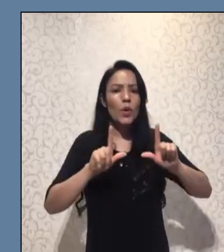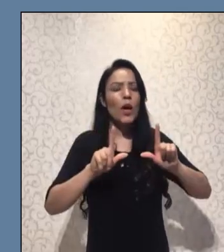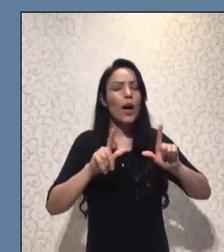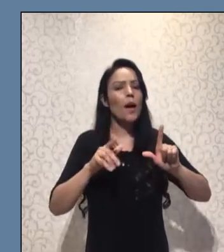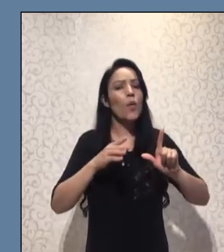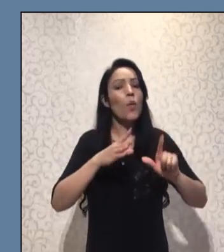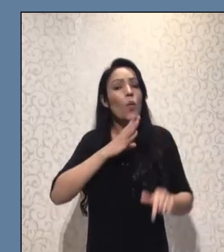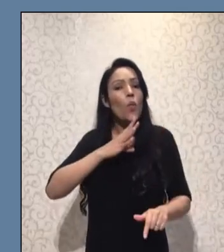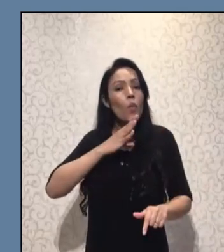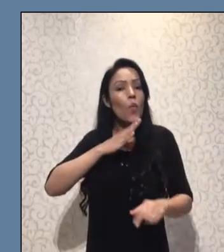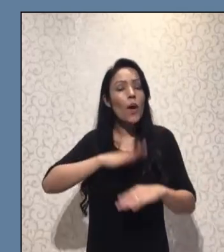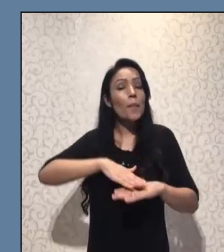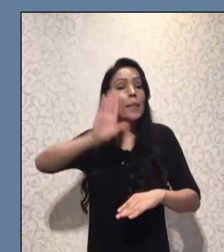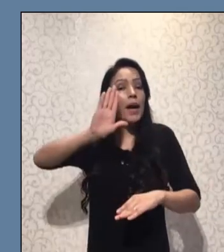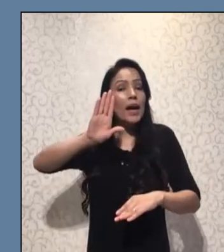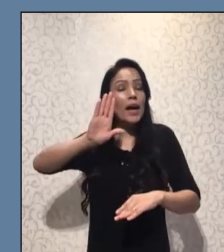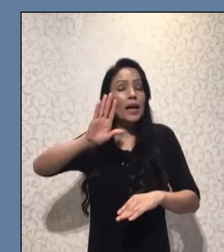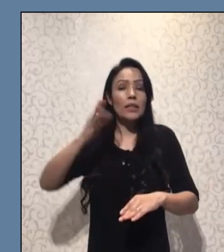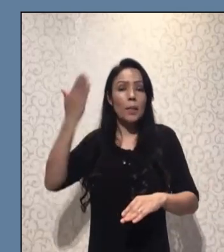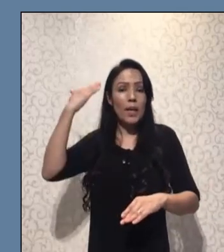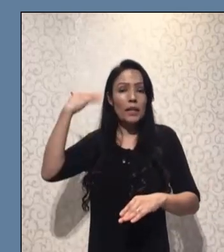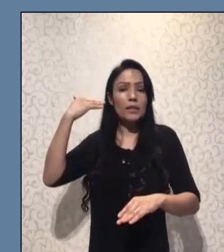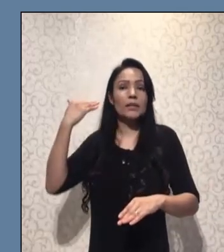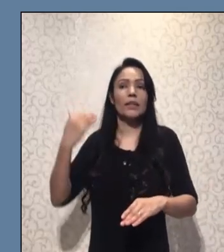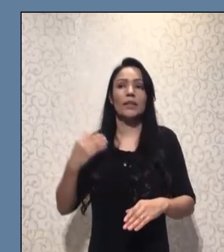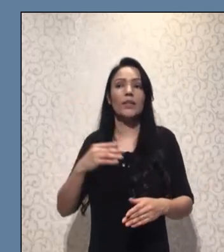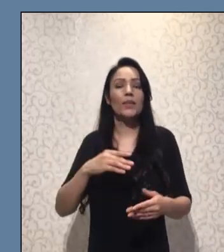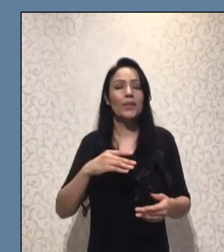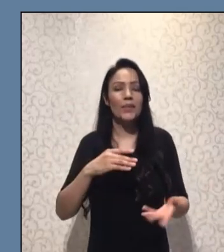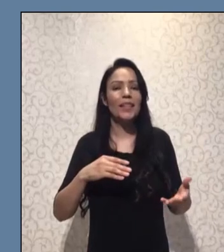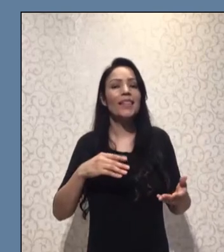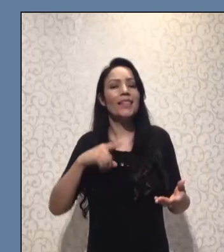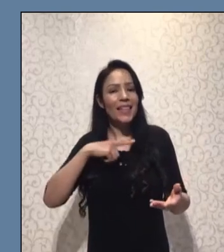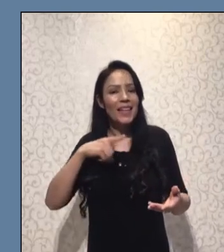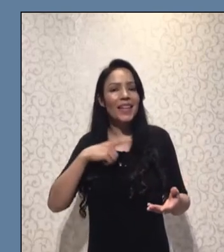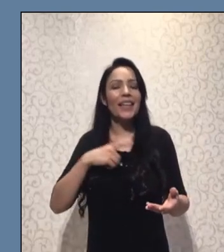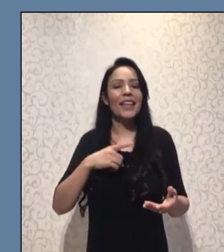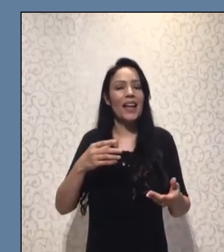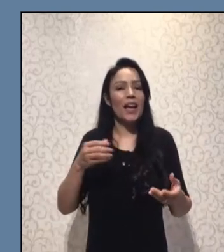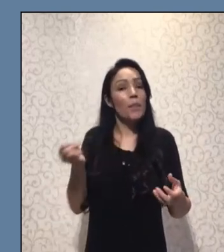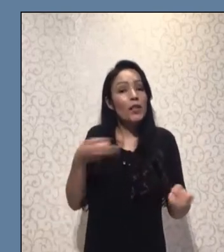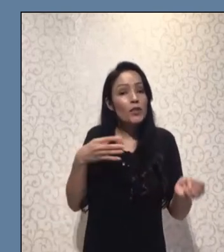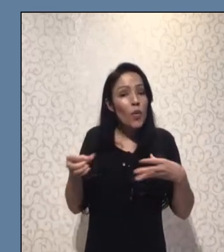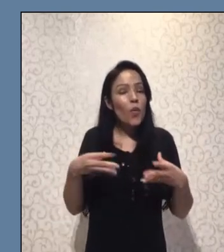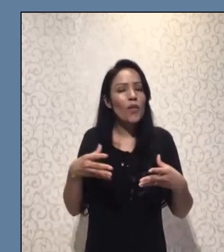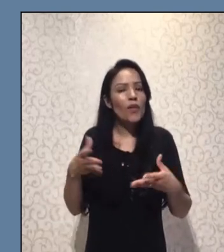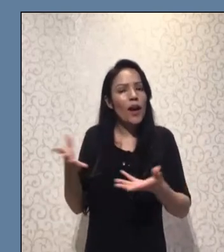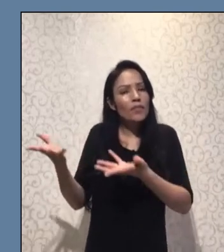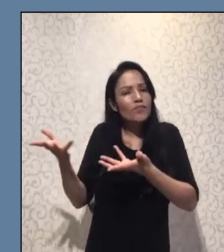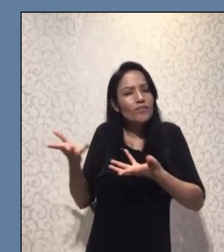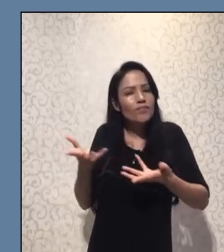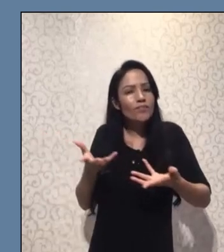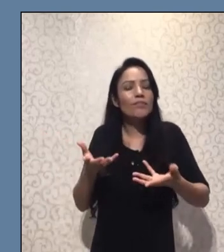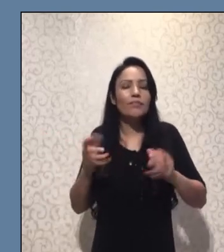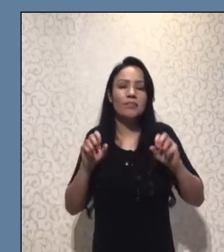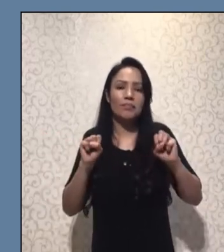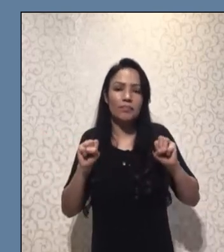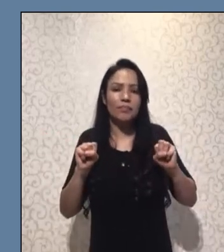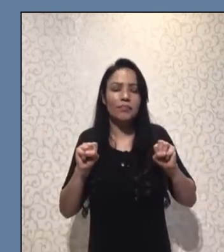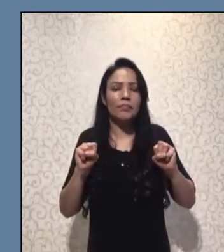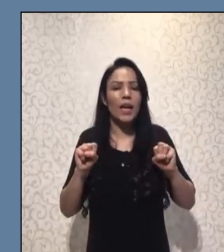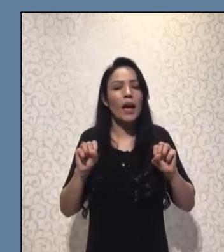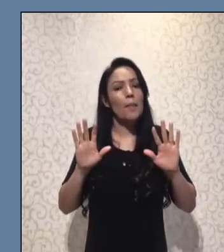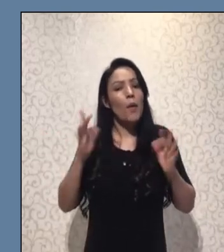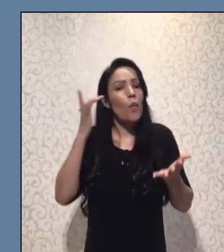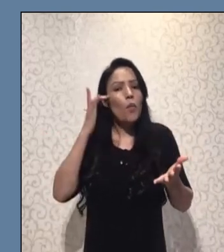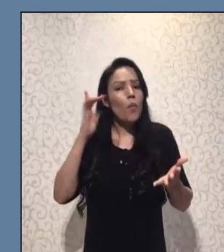parte da coleção do século XIX, tem os seus modernistas, quer dizer, tem uma atração aí forte. Mas eu não acho que isso pode